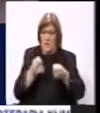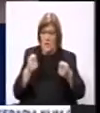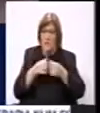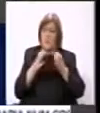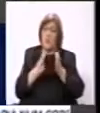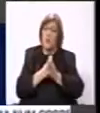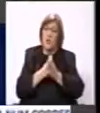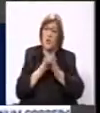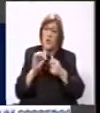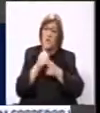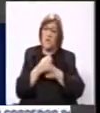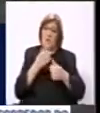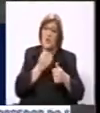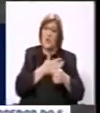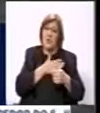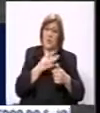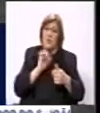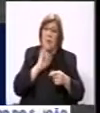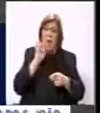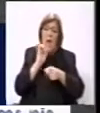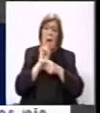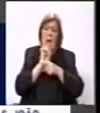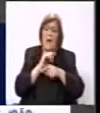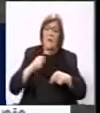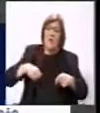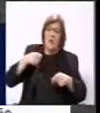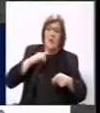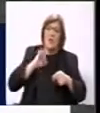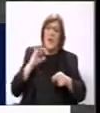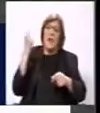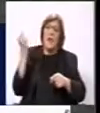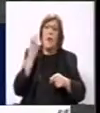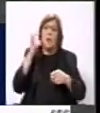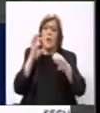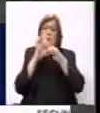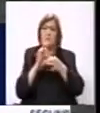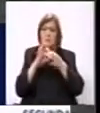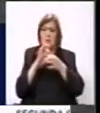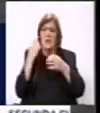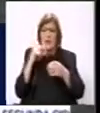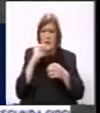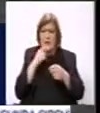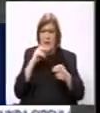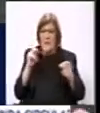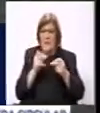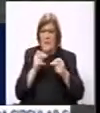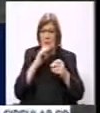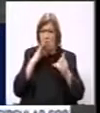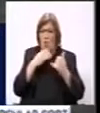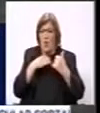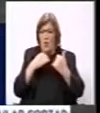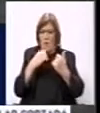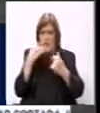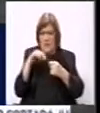estas questões de transformação da indústria e dos nossos hábitos de consumo da nossa roça com culturas estão patentes nos bairros que fazemos nas conferências